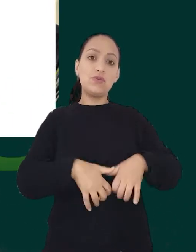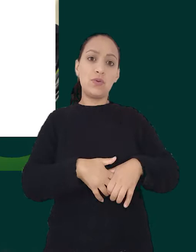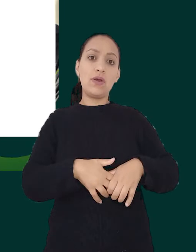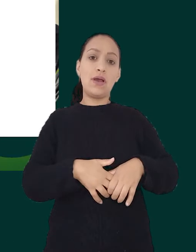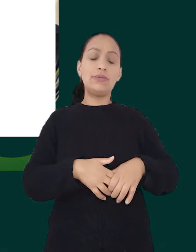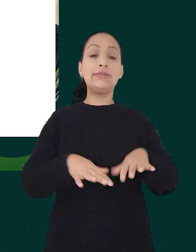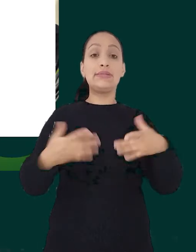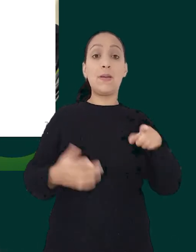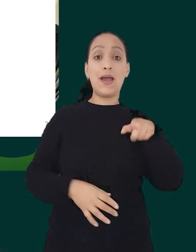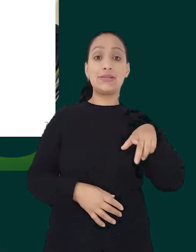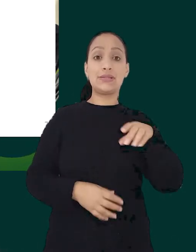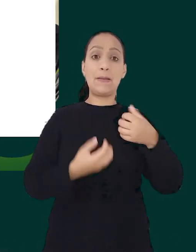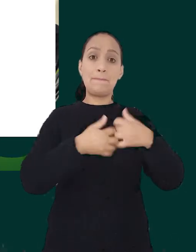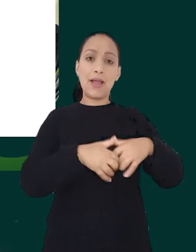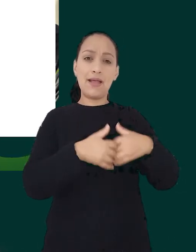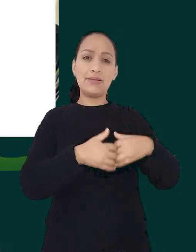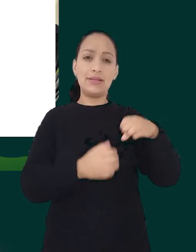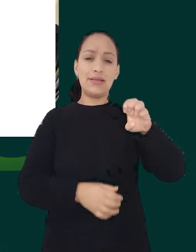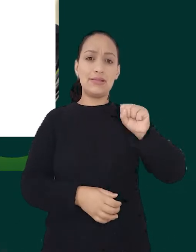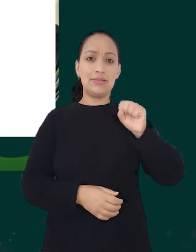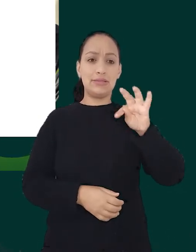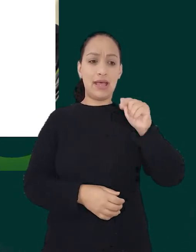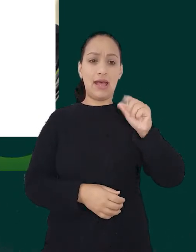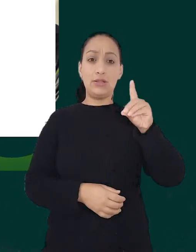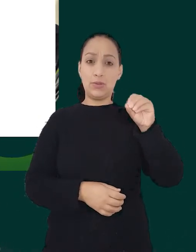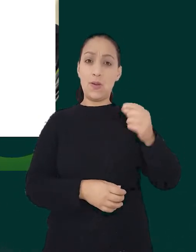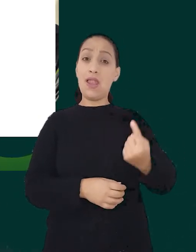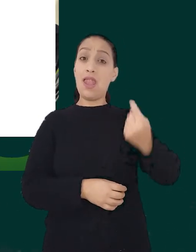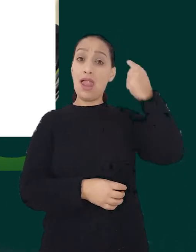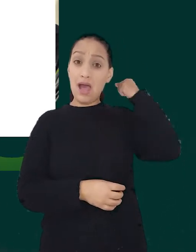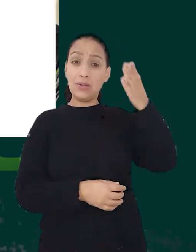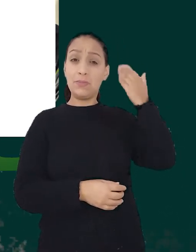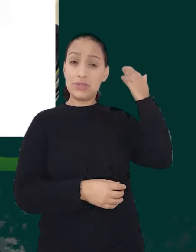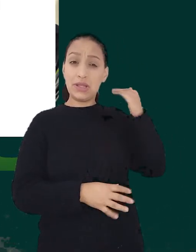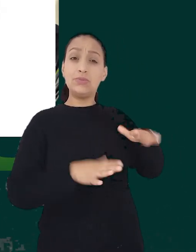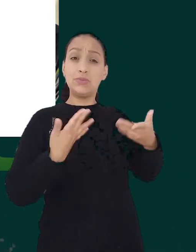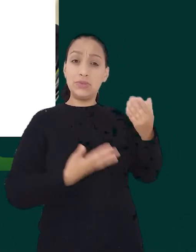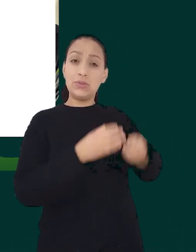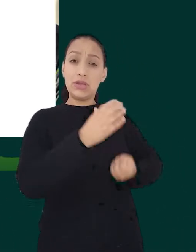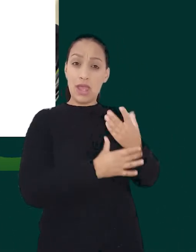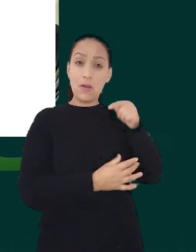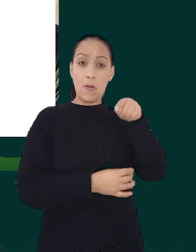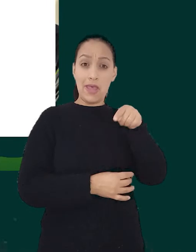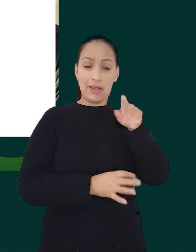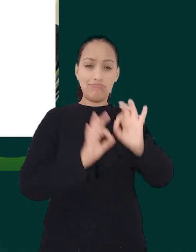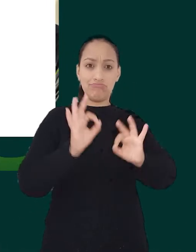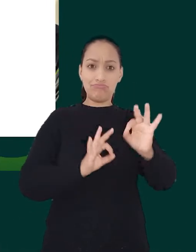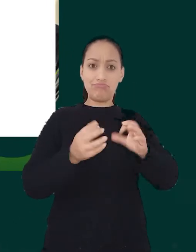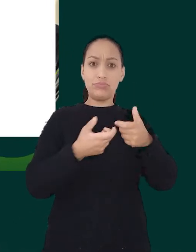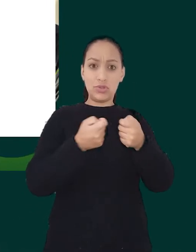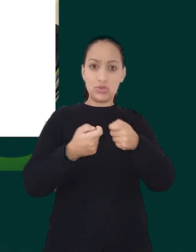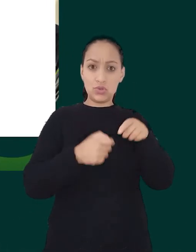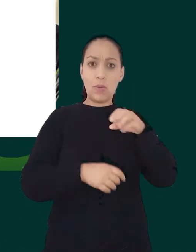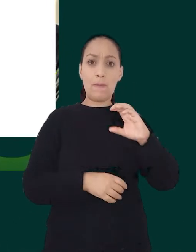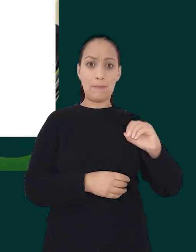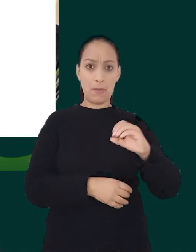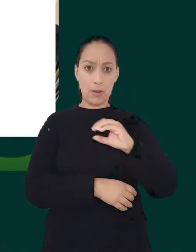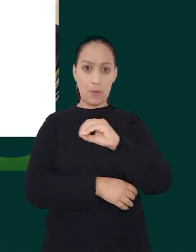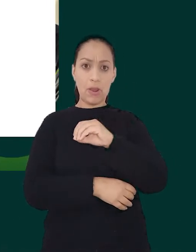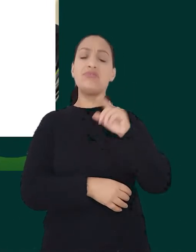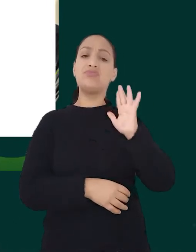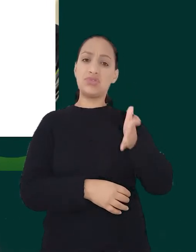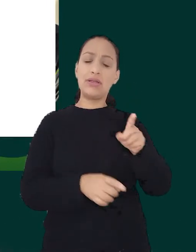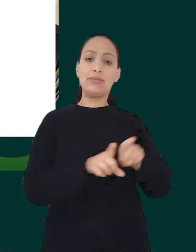de estado, lá desde aquela época, já funcionava exatamente da mesma forma. Então, a inteligência artificial